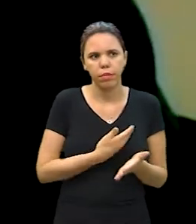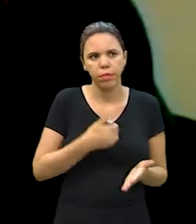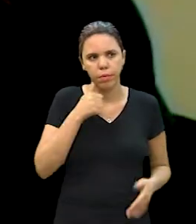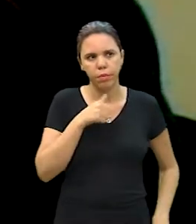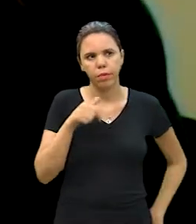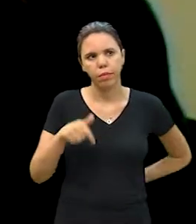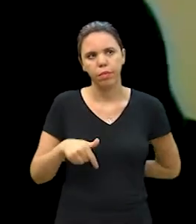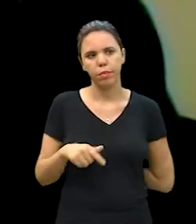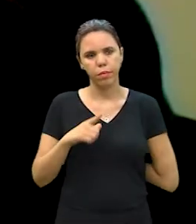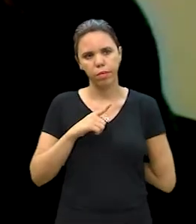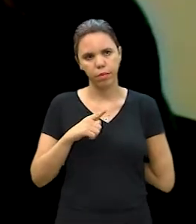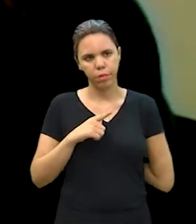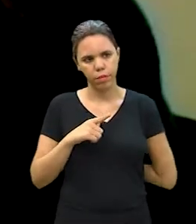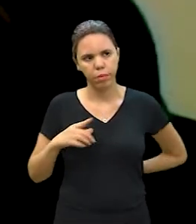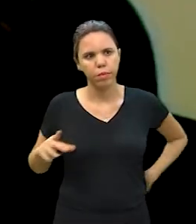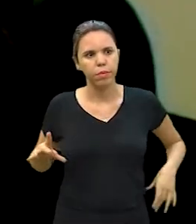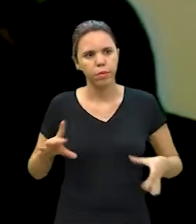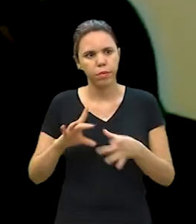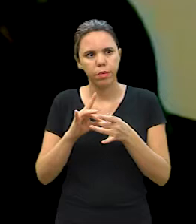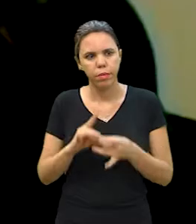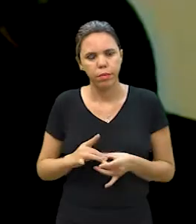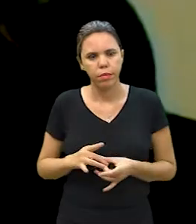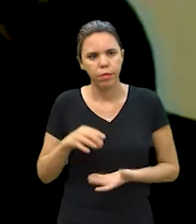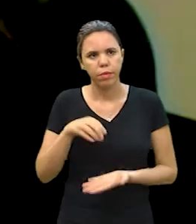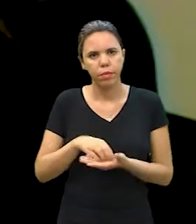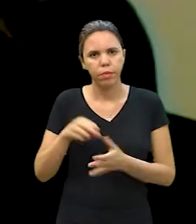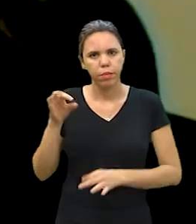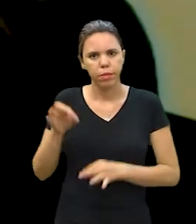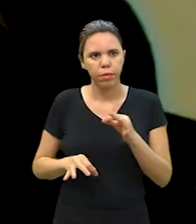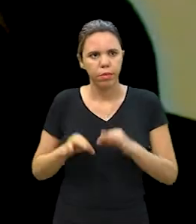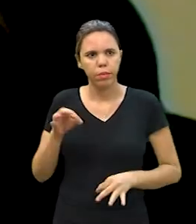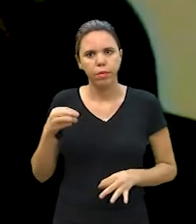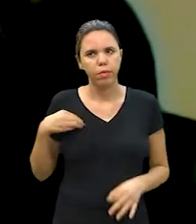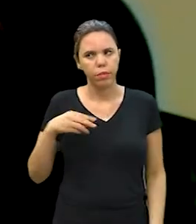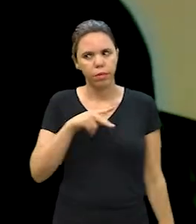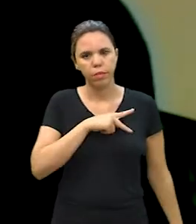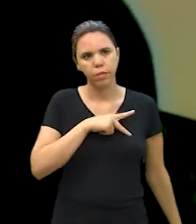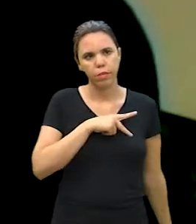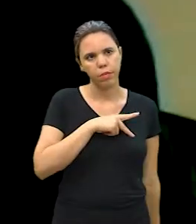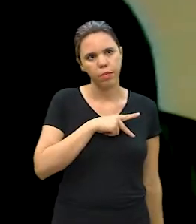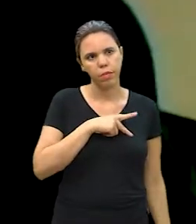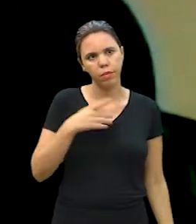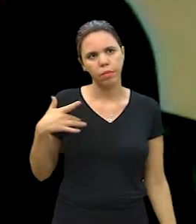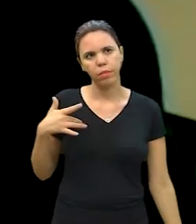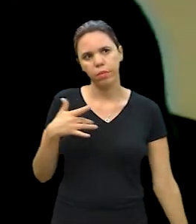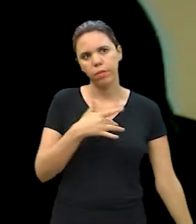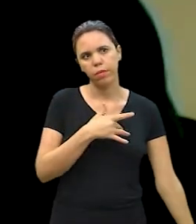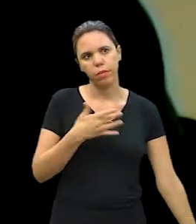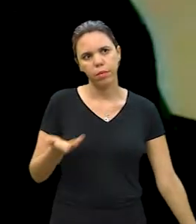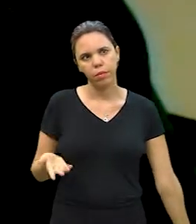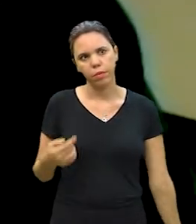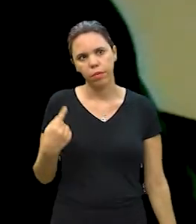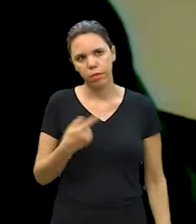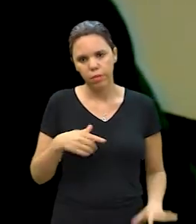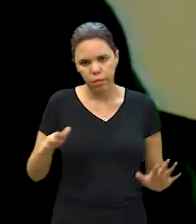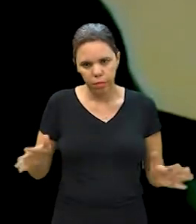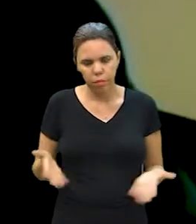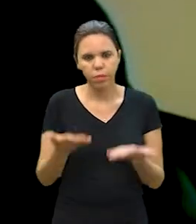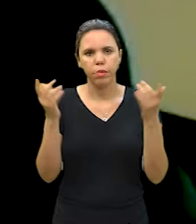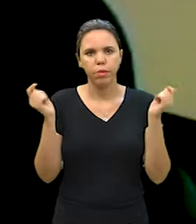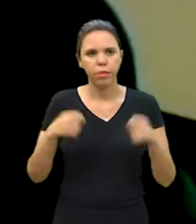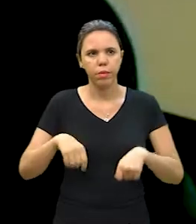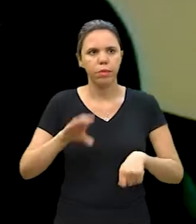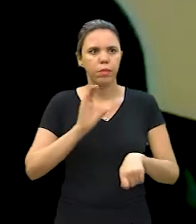as Mulheres, nós temos uma parceria com o Tribunal de Justiça, o Ministério Público e a Saúde, para a gente promover